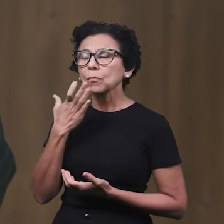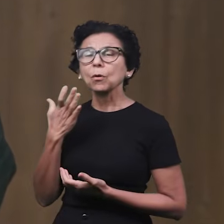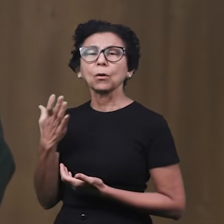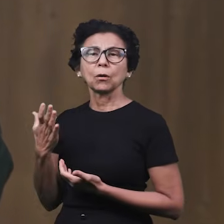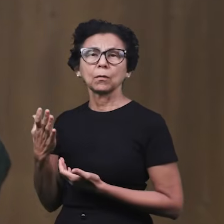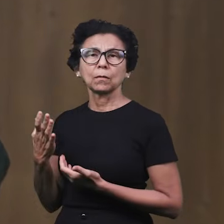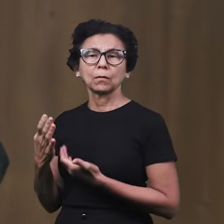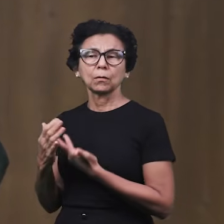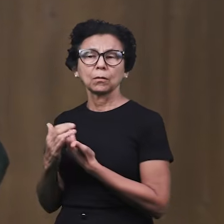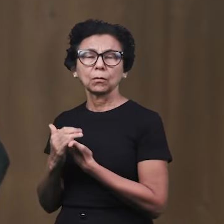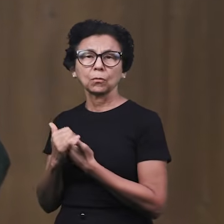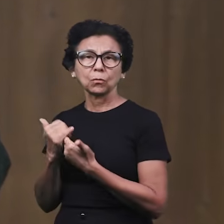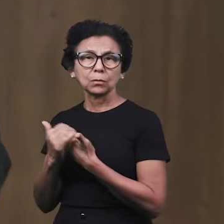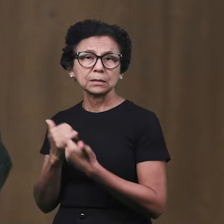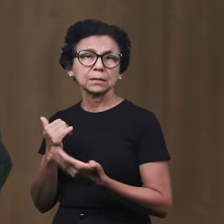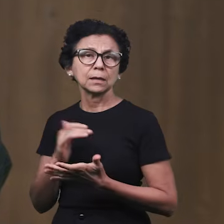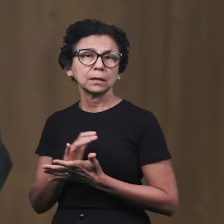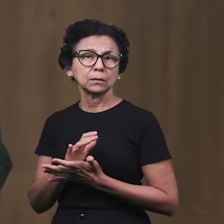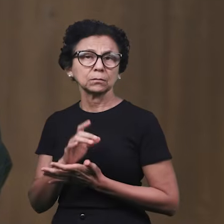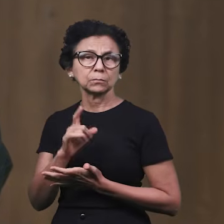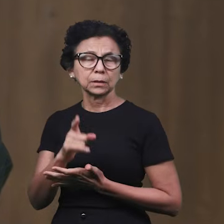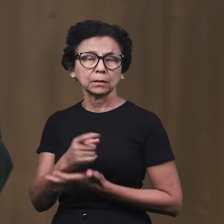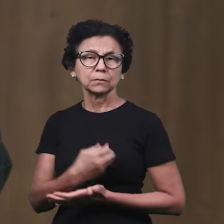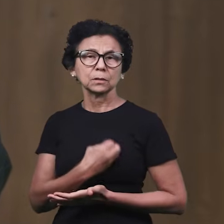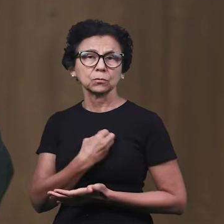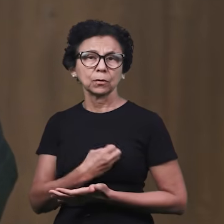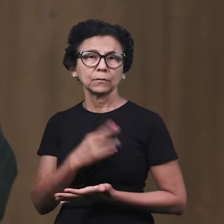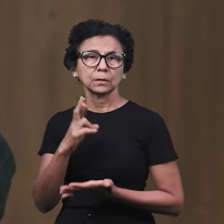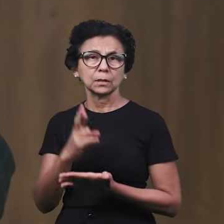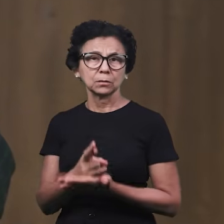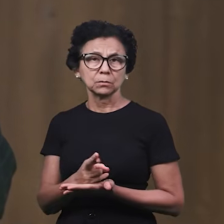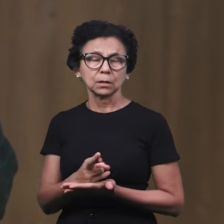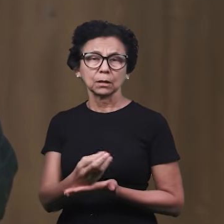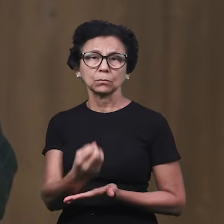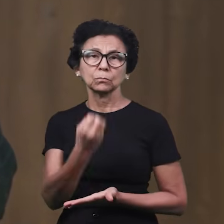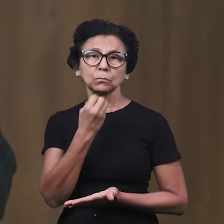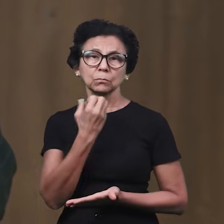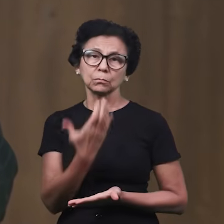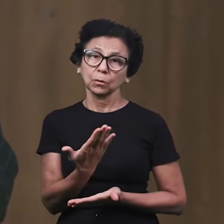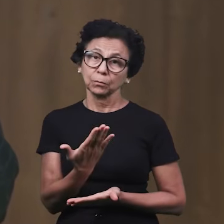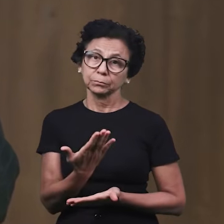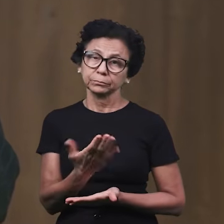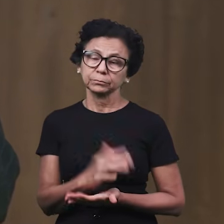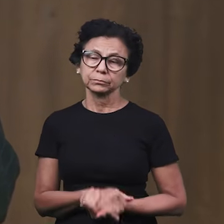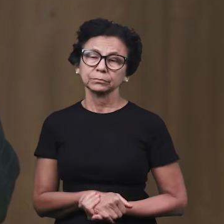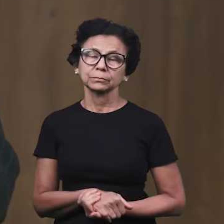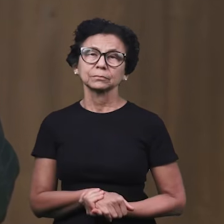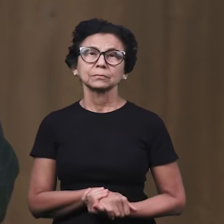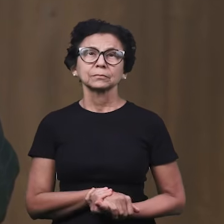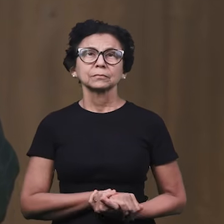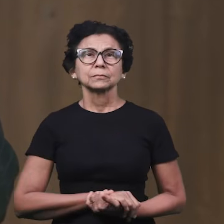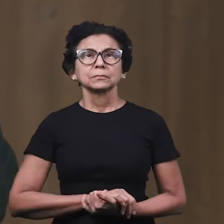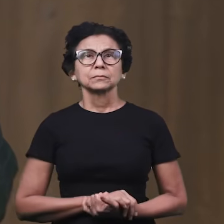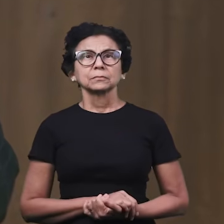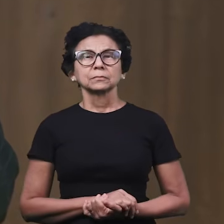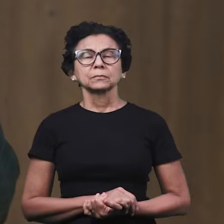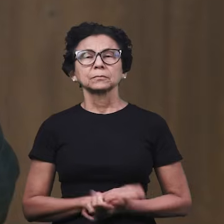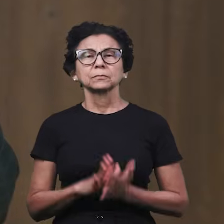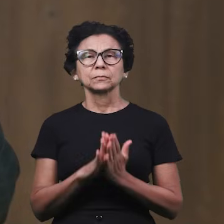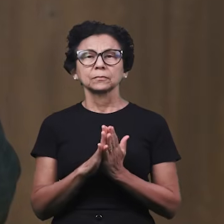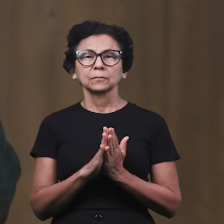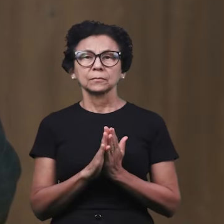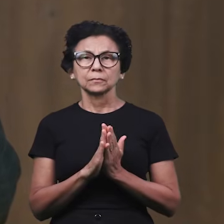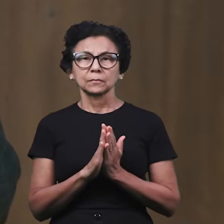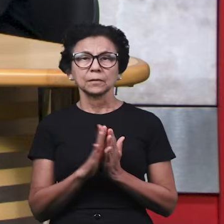te conduzir para um bom resultado, para ter frutos benéficos. é a palavra do Senhor que frutifica em cada